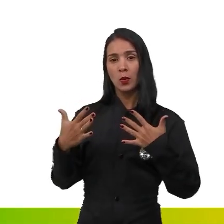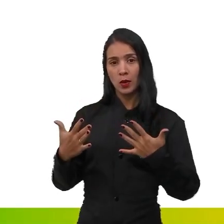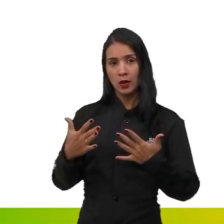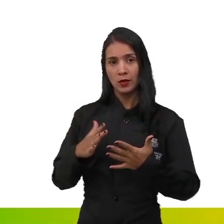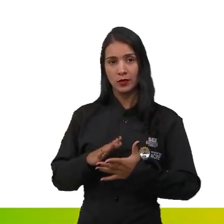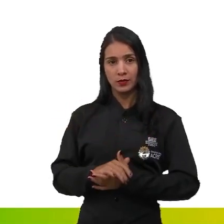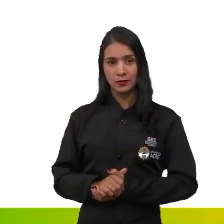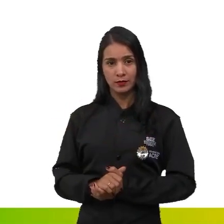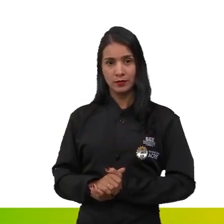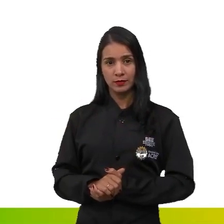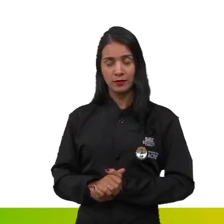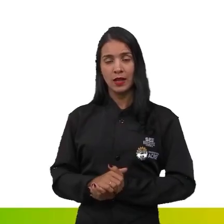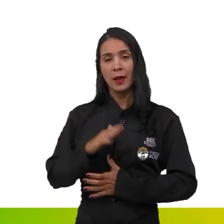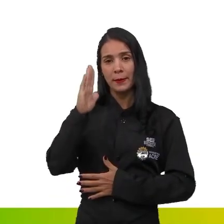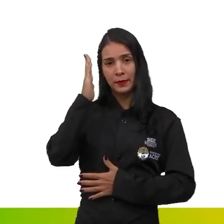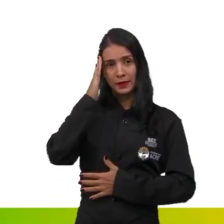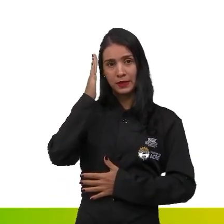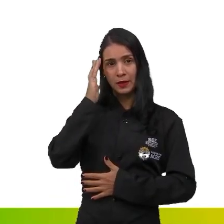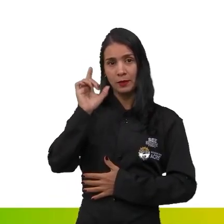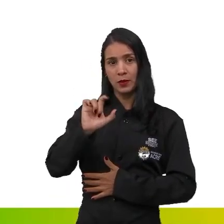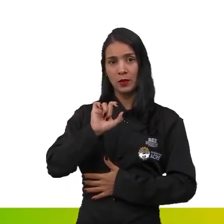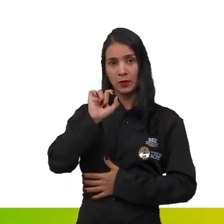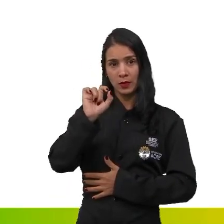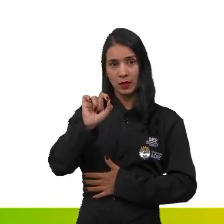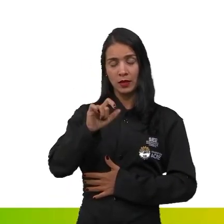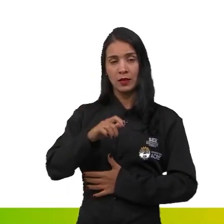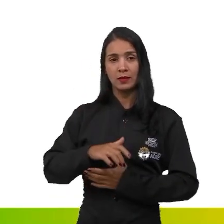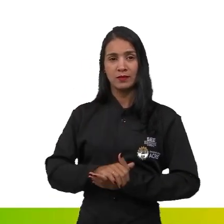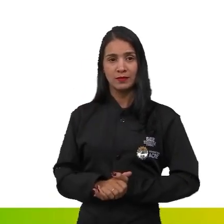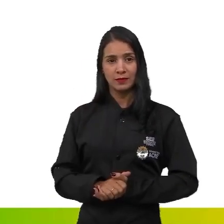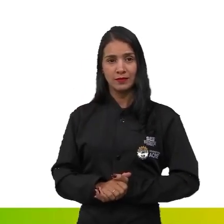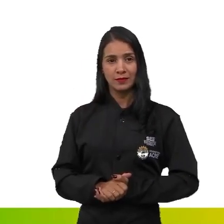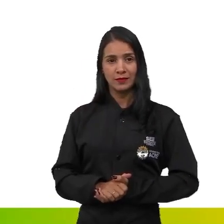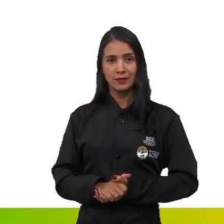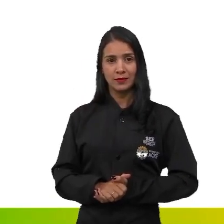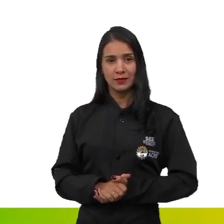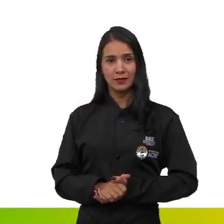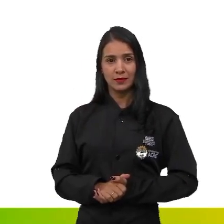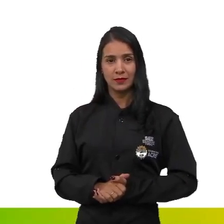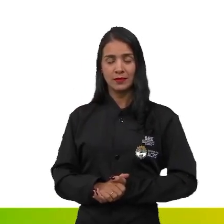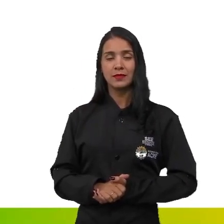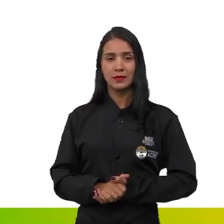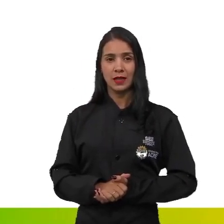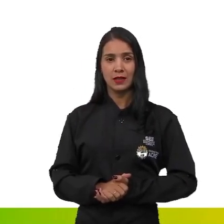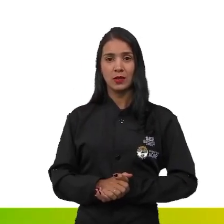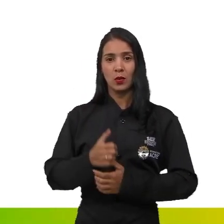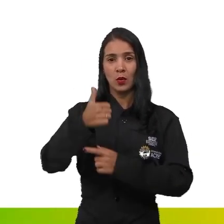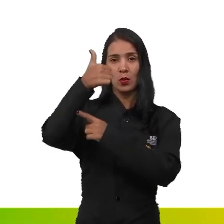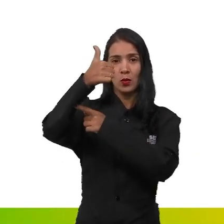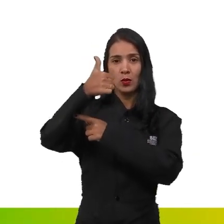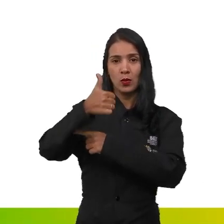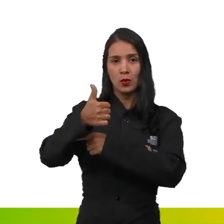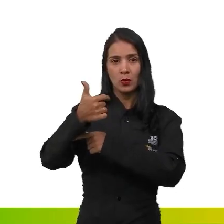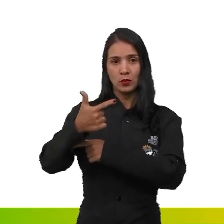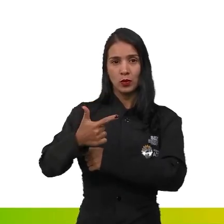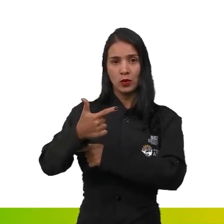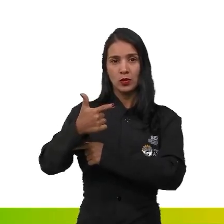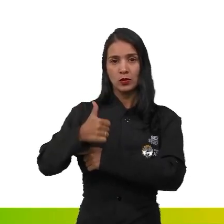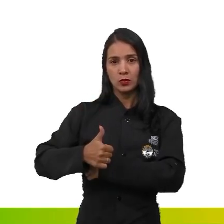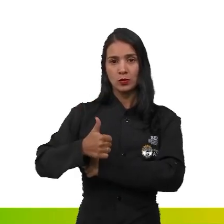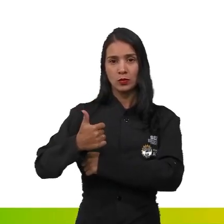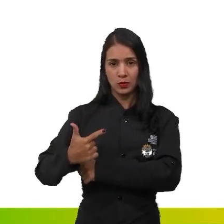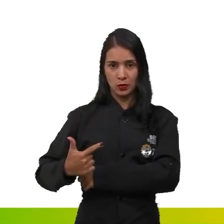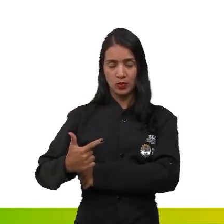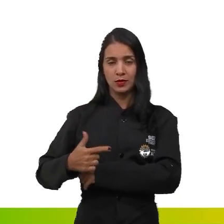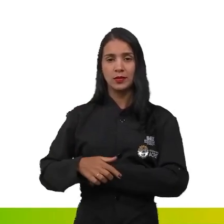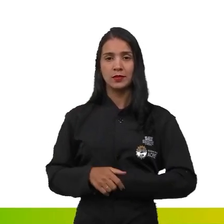de coerência, tá? E nem aí a questão do alguns, tá? Portanto, aí